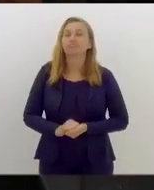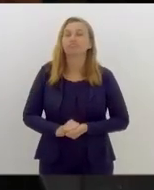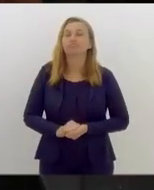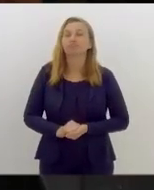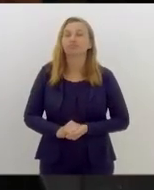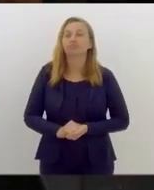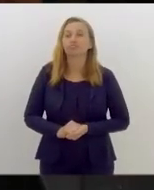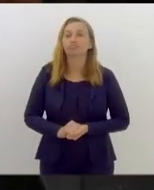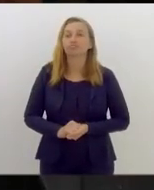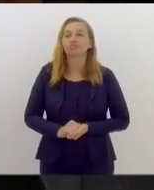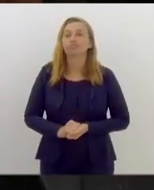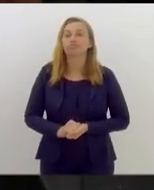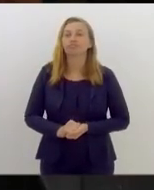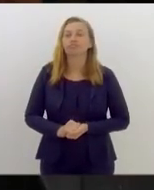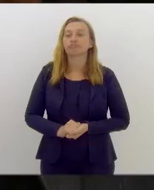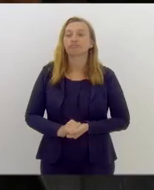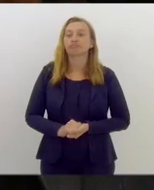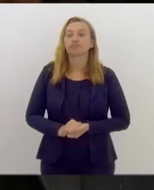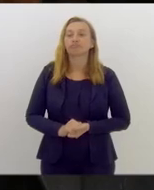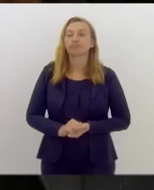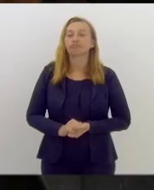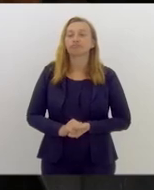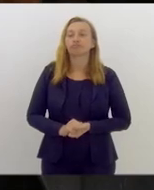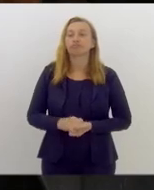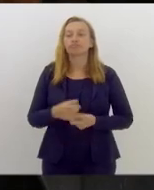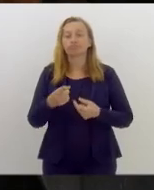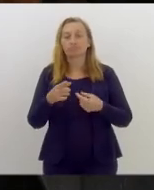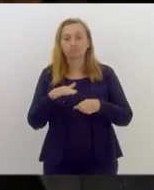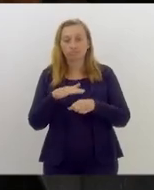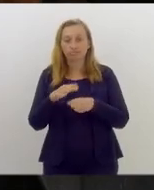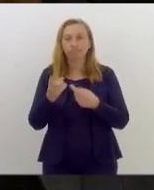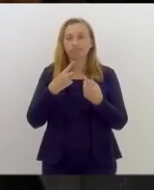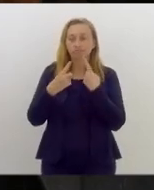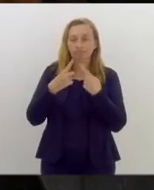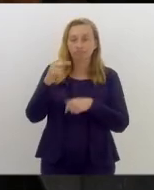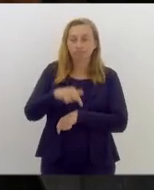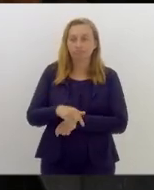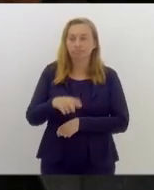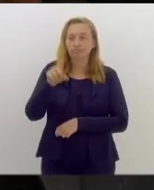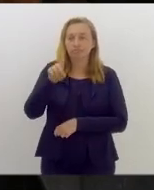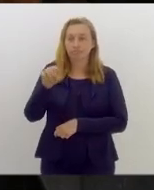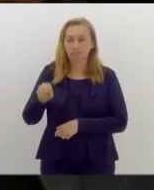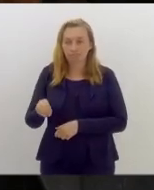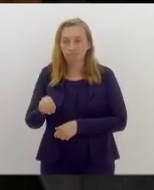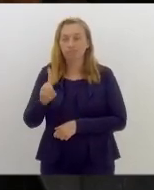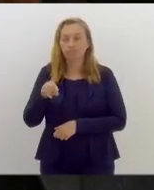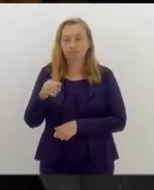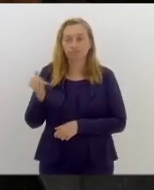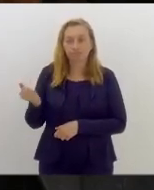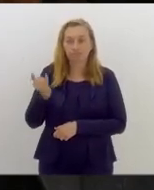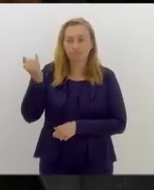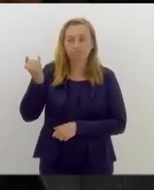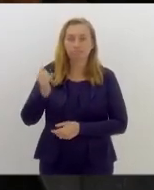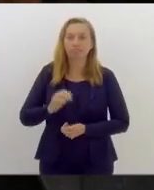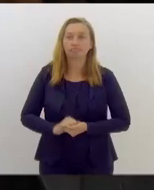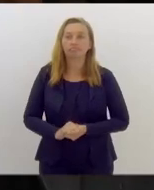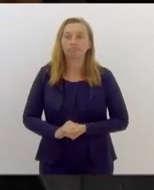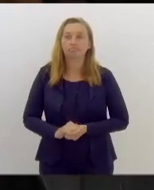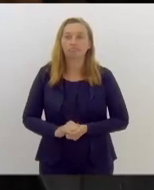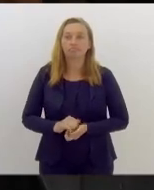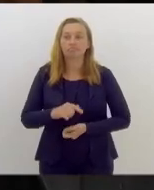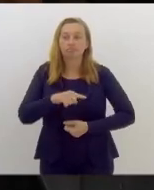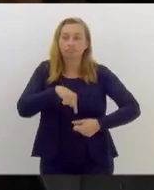como aqui escrevemos e discursamos, que o diesel é bem essencial, que o gás